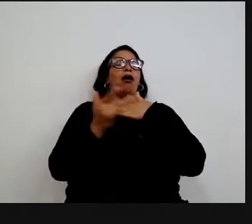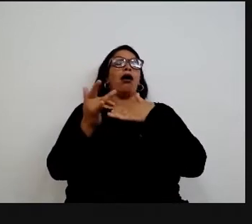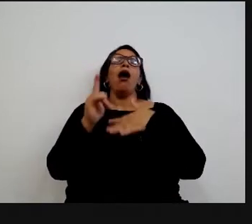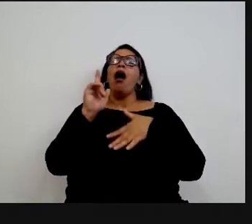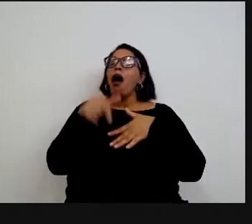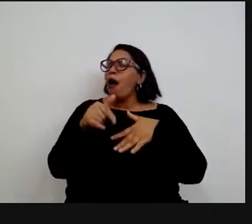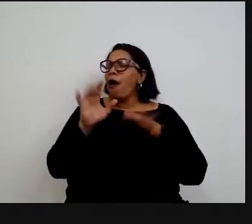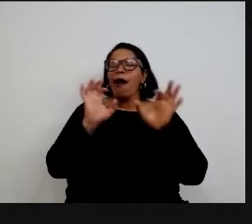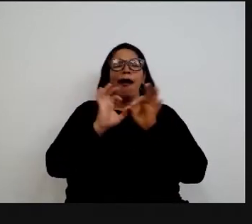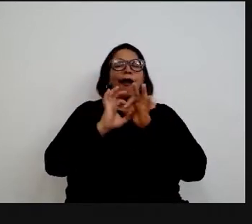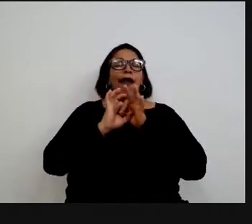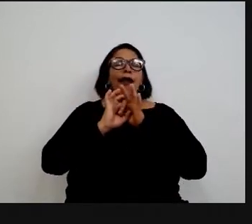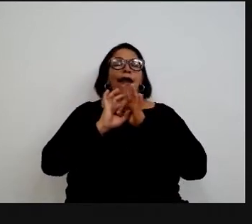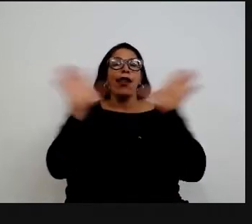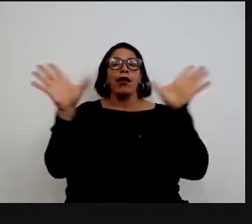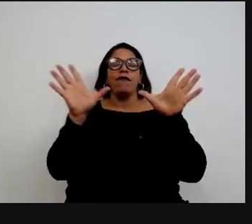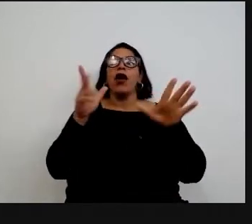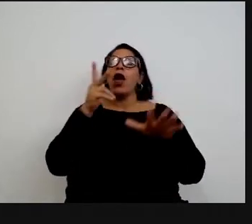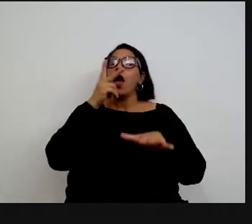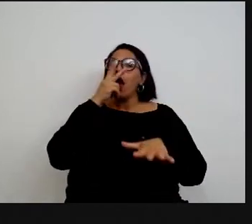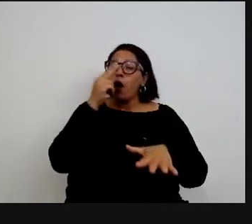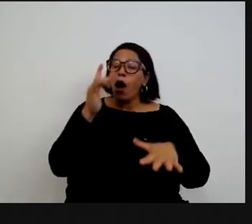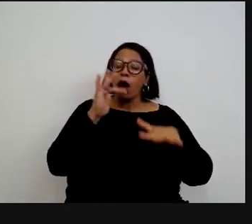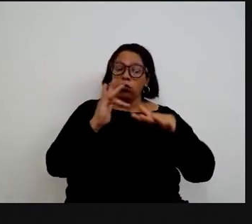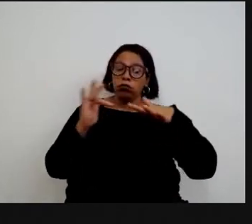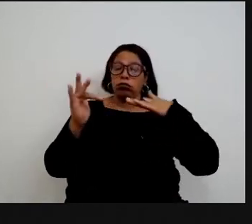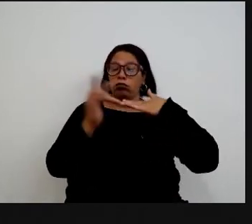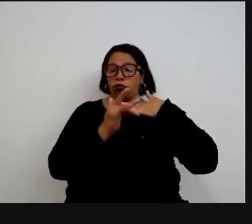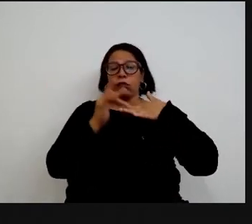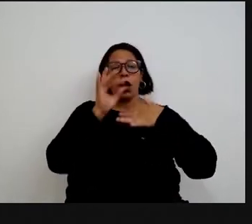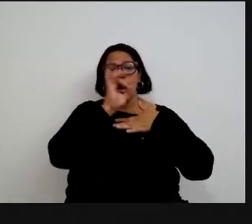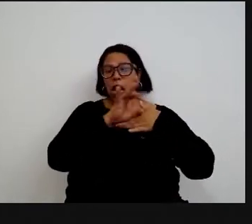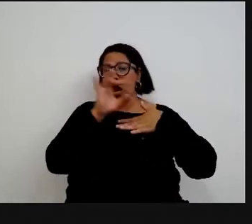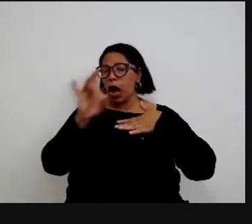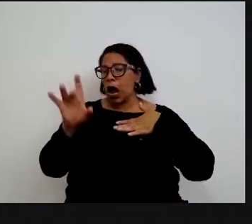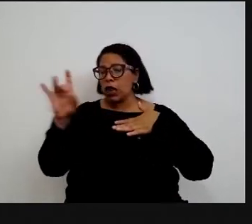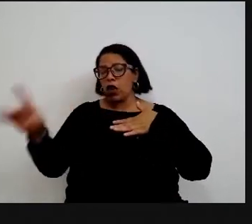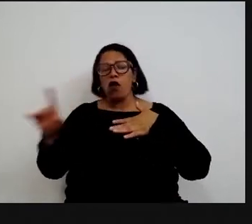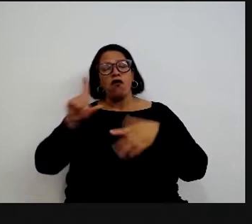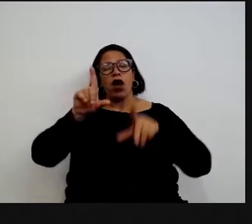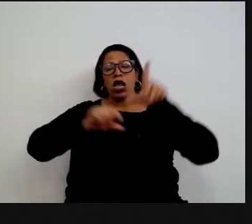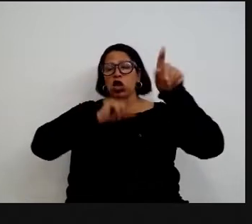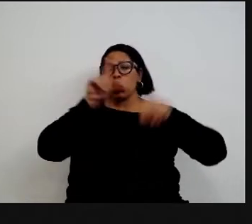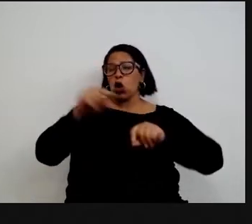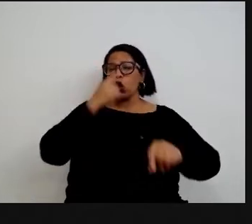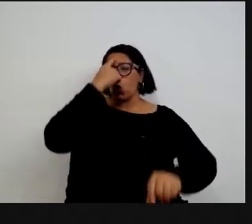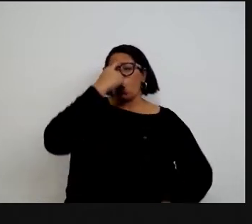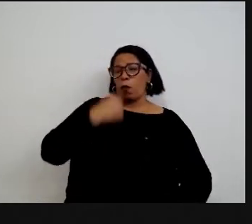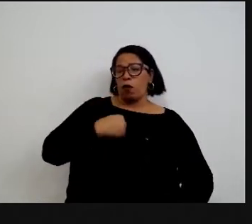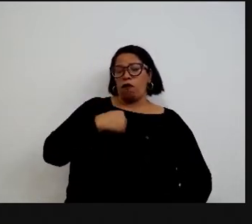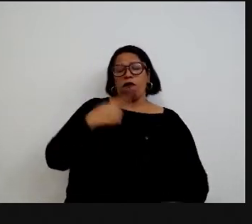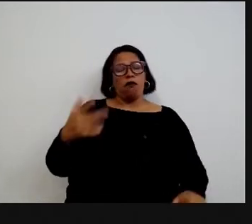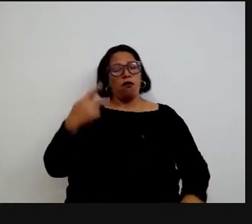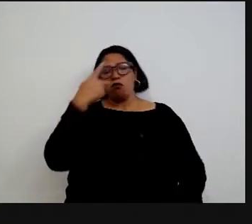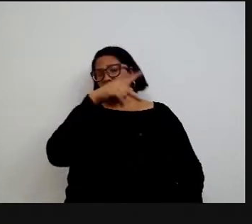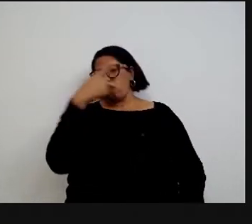É espontâneo. Então, eu acho que esse mundo das mídias, aí cada um faz as suas escolhas, eu sou